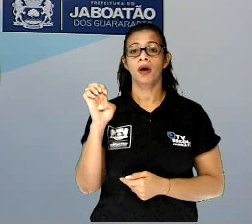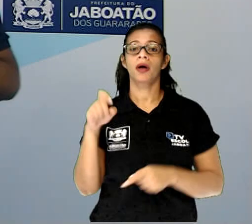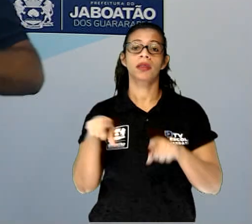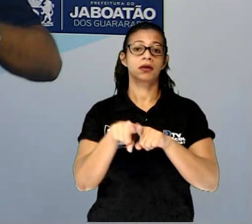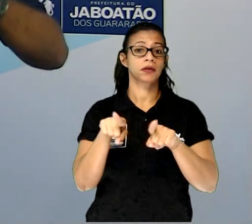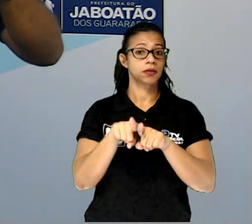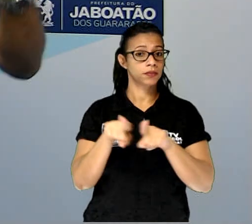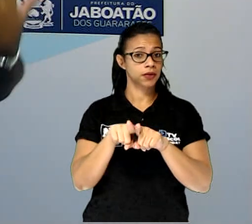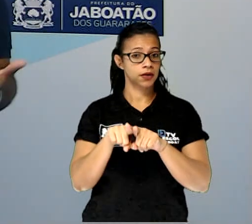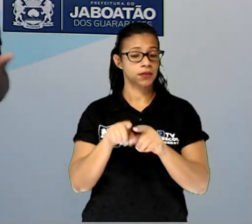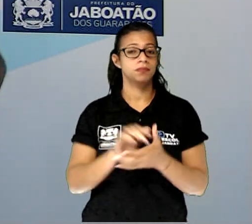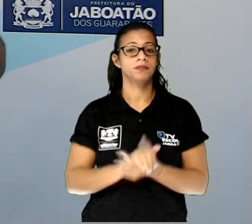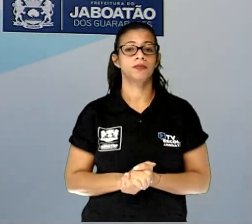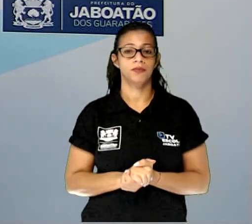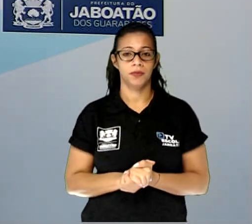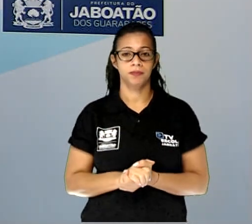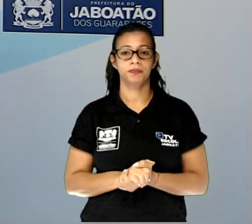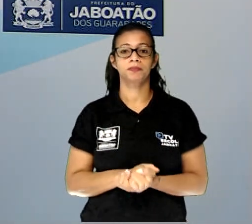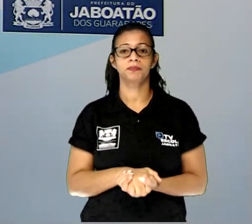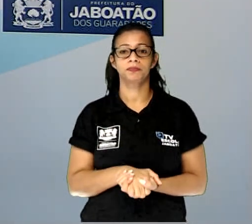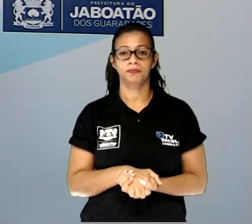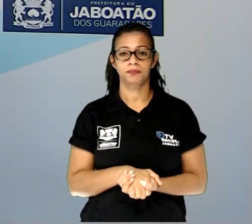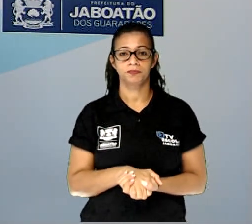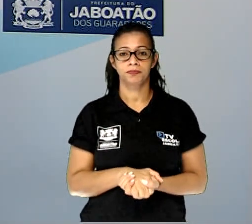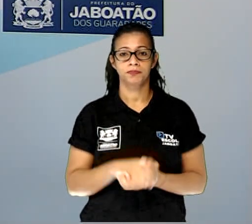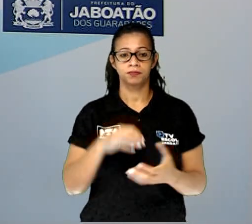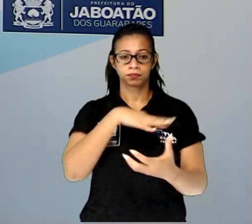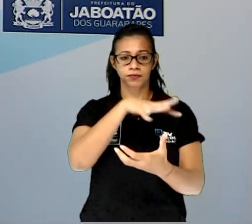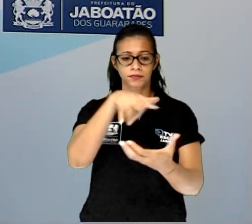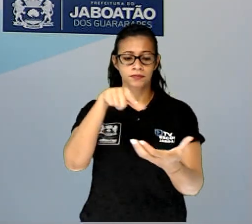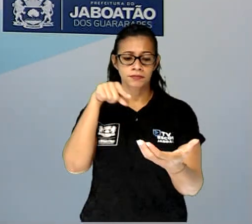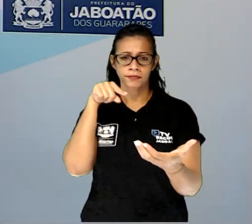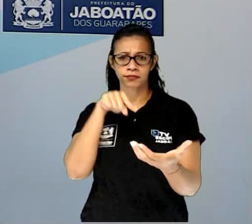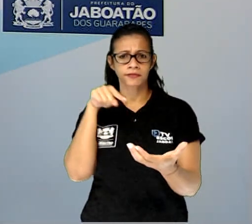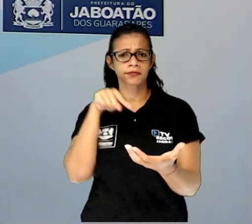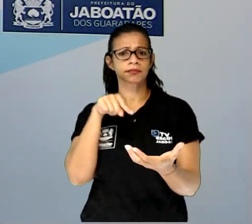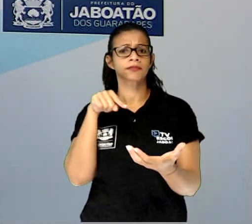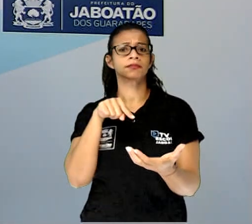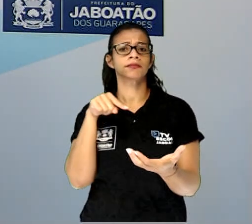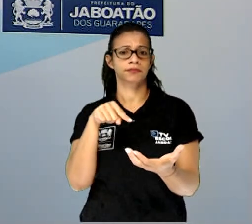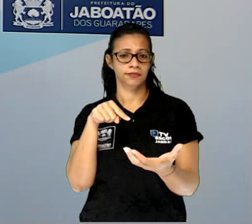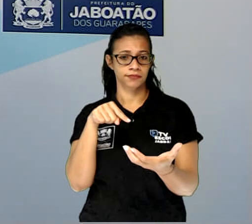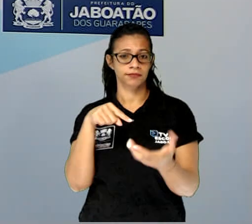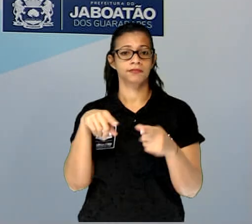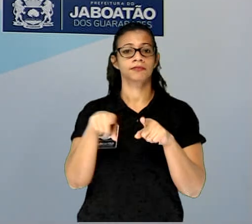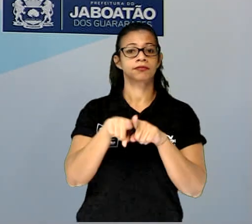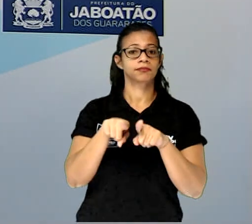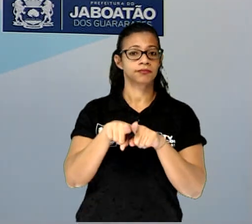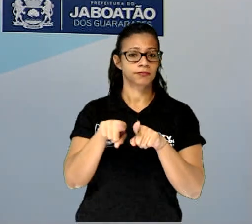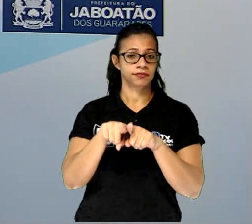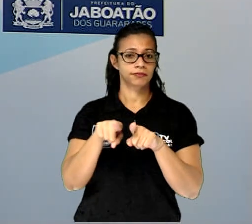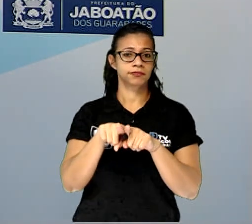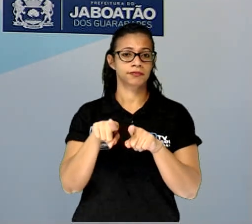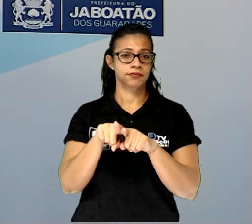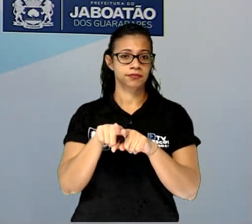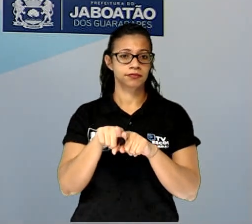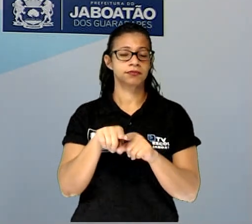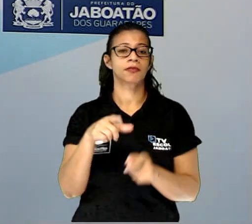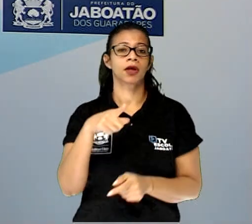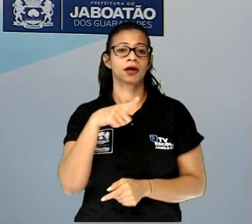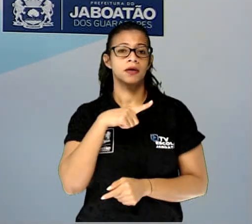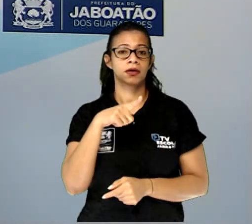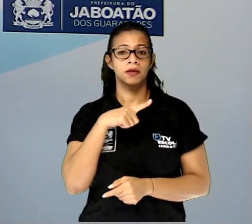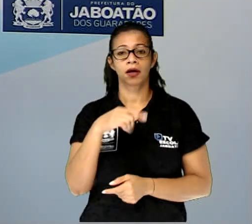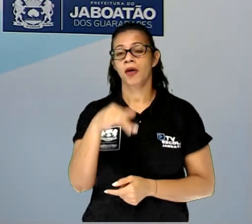temos também a Terra, com um único satélite, um satélite solitário. Algumas teorias dizem, inclusive, que a Lua já